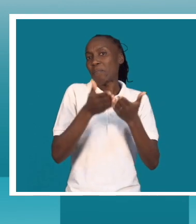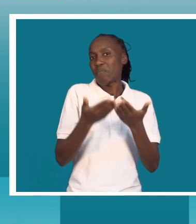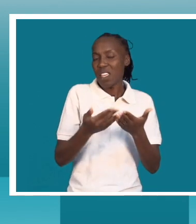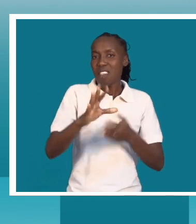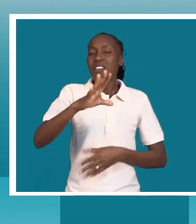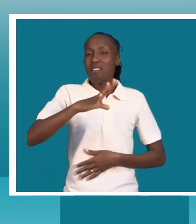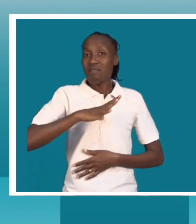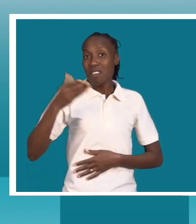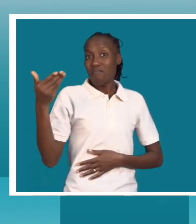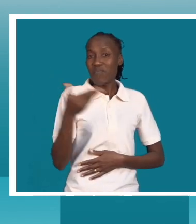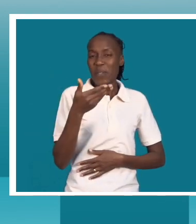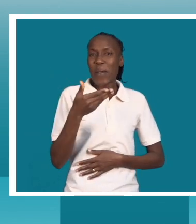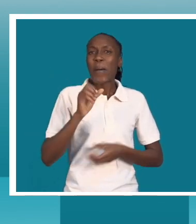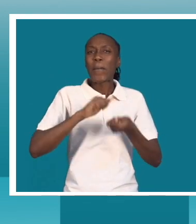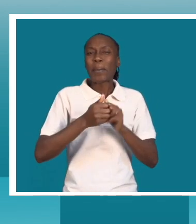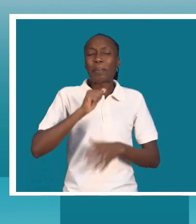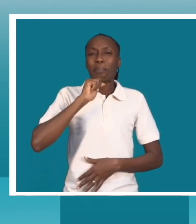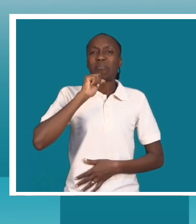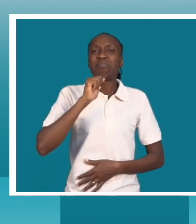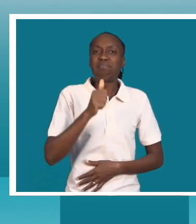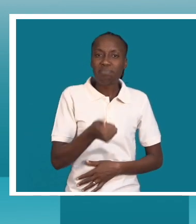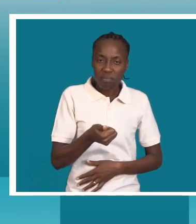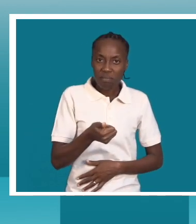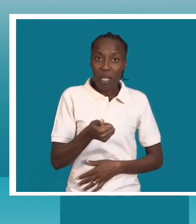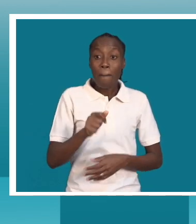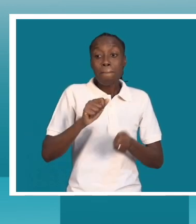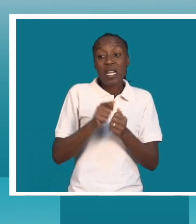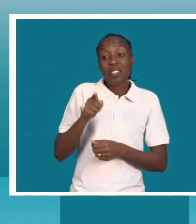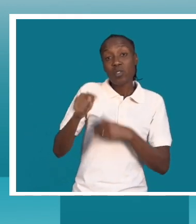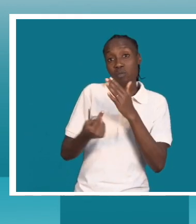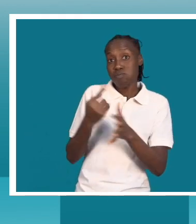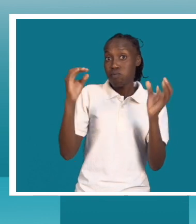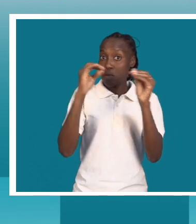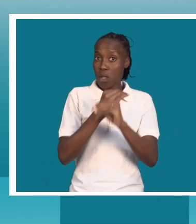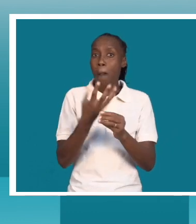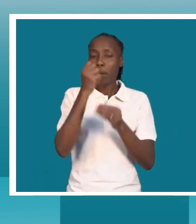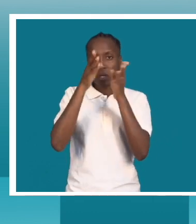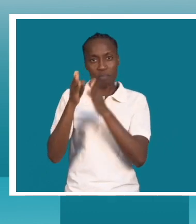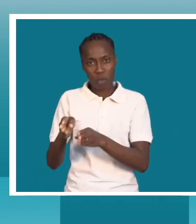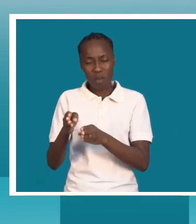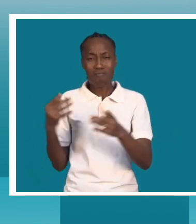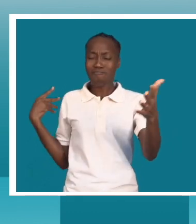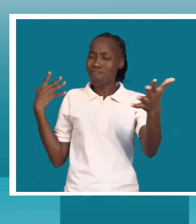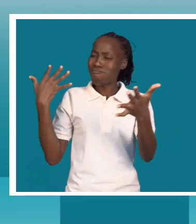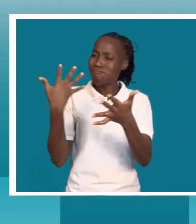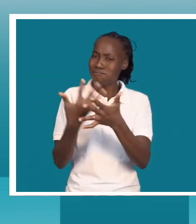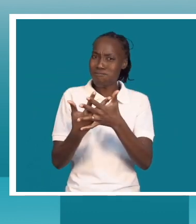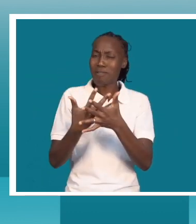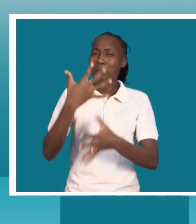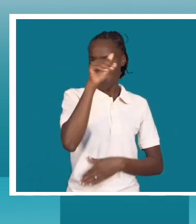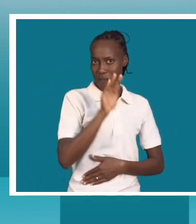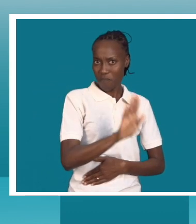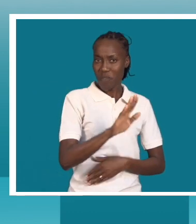é uma necrose, acaba apodrecendo. Mas, se isto não acontecer, o indivíduo pode conviver com a hérnia toda a sua vida, sem